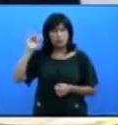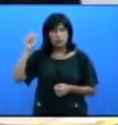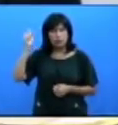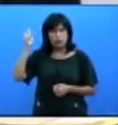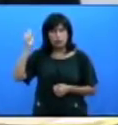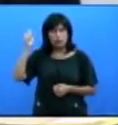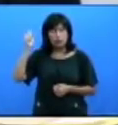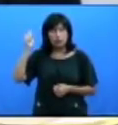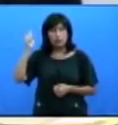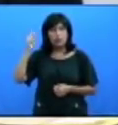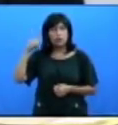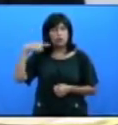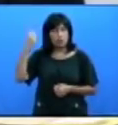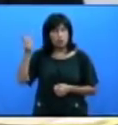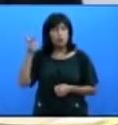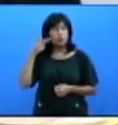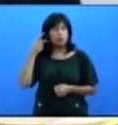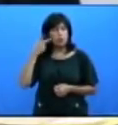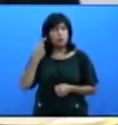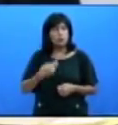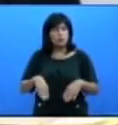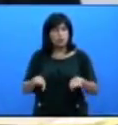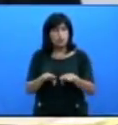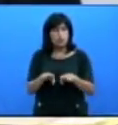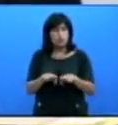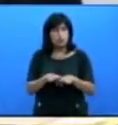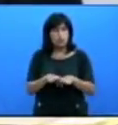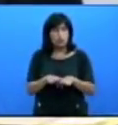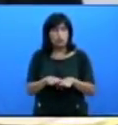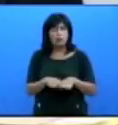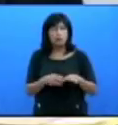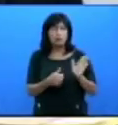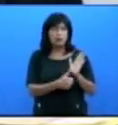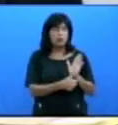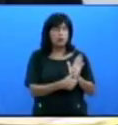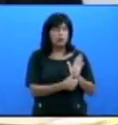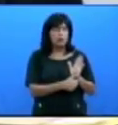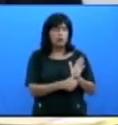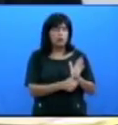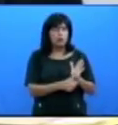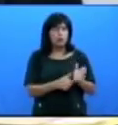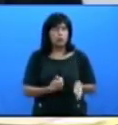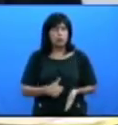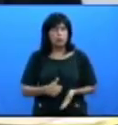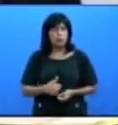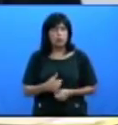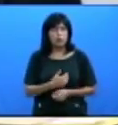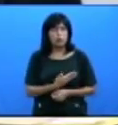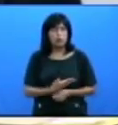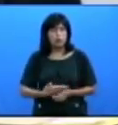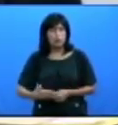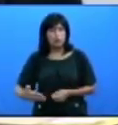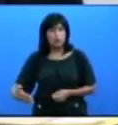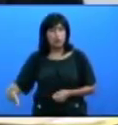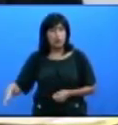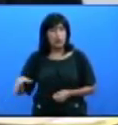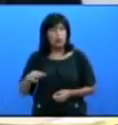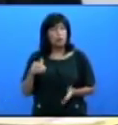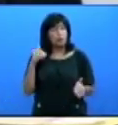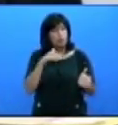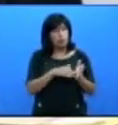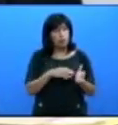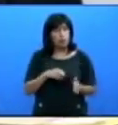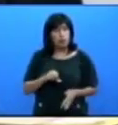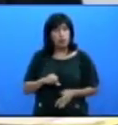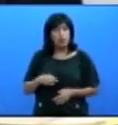Olair Bosco. Artigo 1º. Fica prorrogado por mais 90 dias, a partir de seu vencimento, o